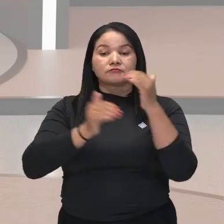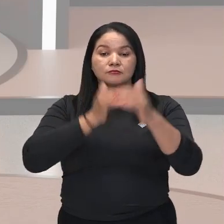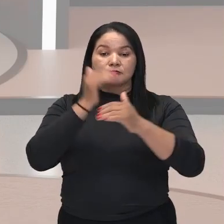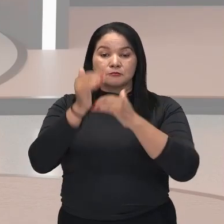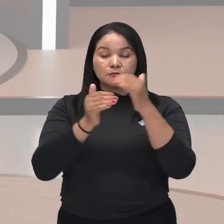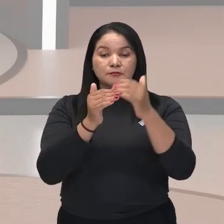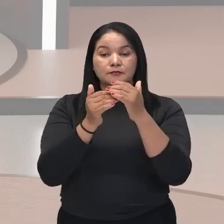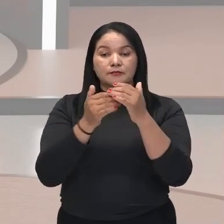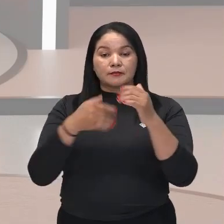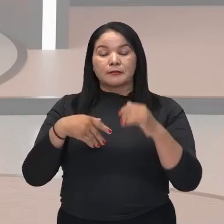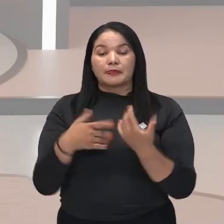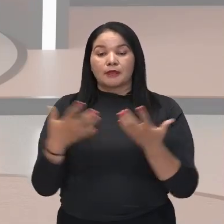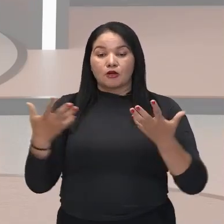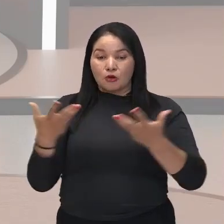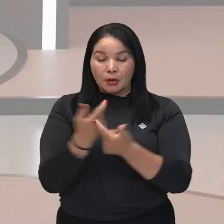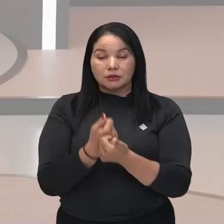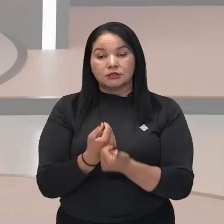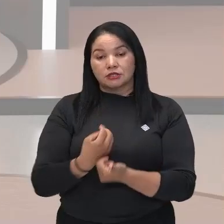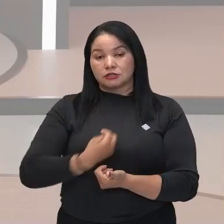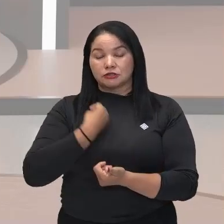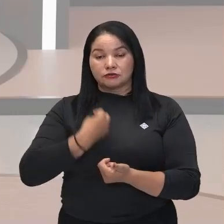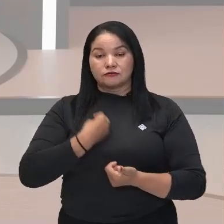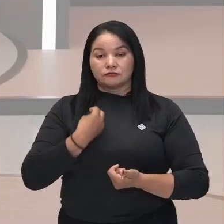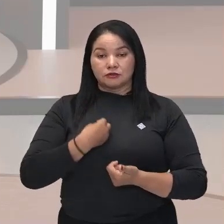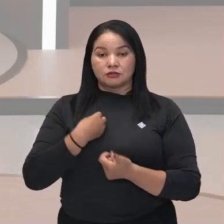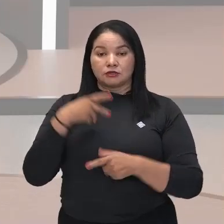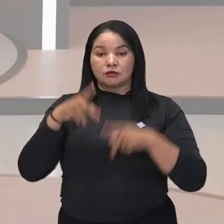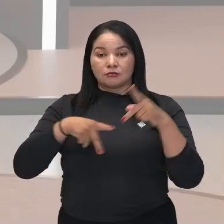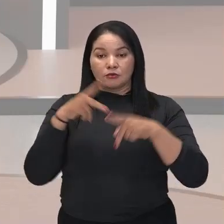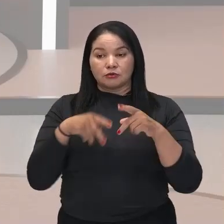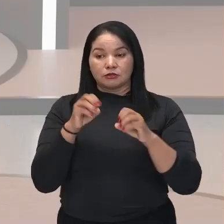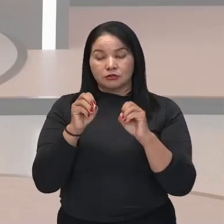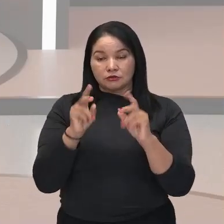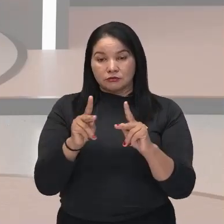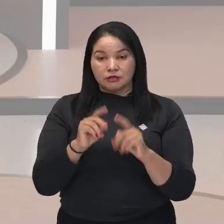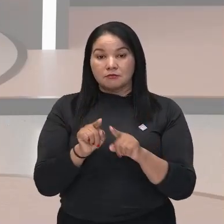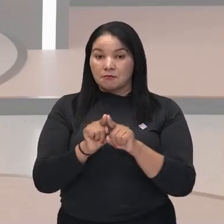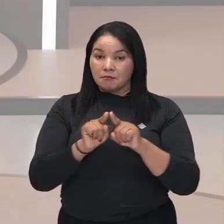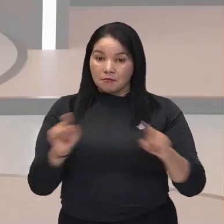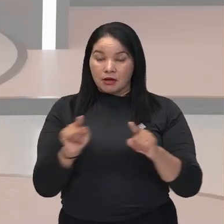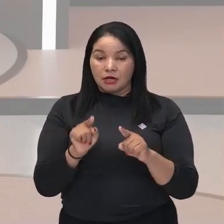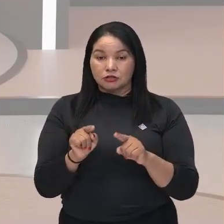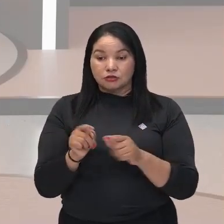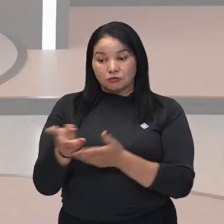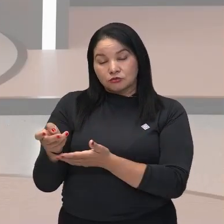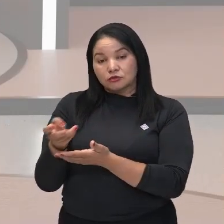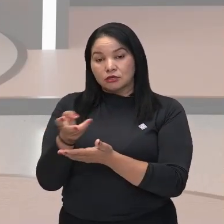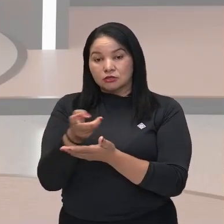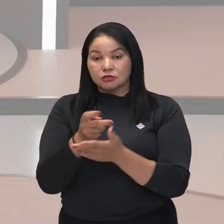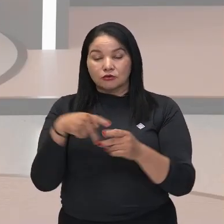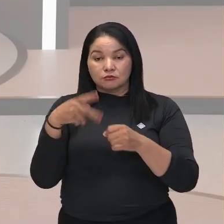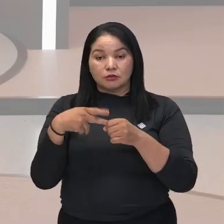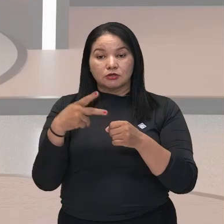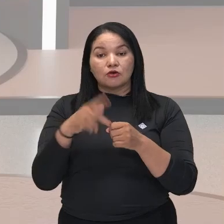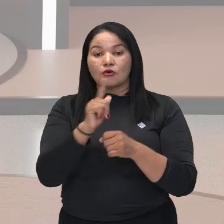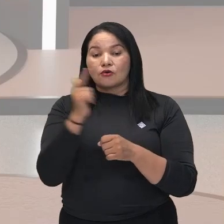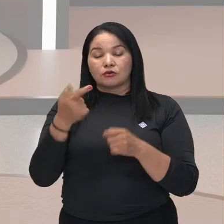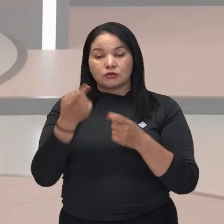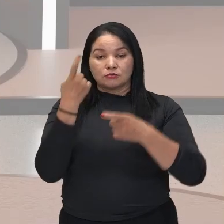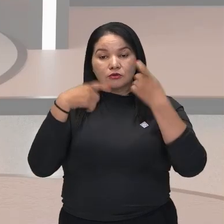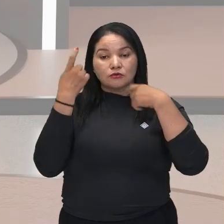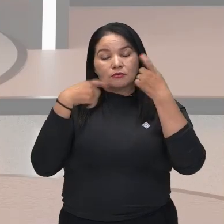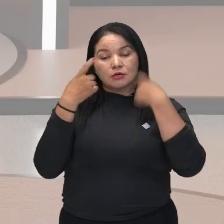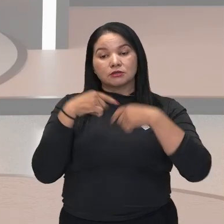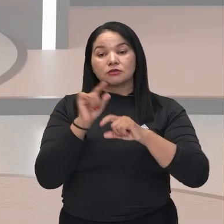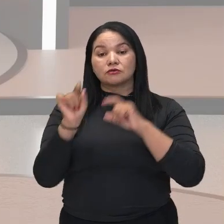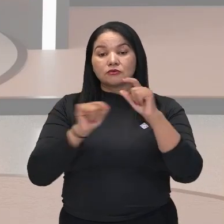aí da qualidade de vida da população, tá bom? Mas com essa extração do petróleo, uma outra preocupação, né,